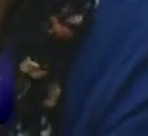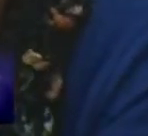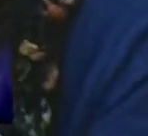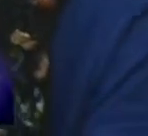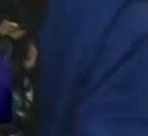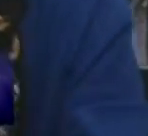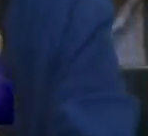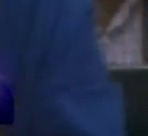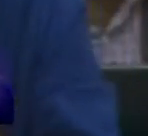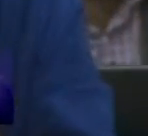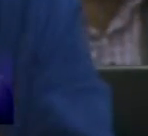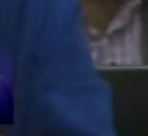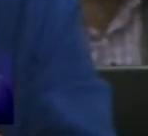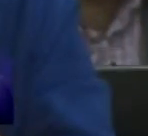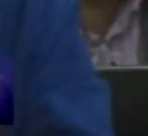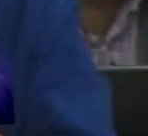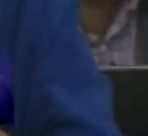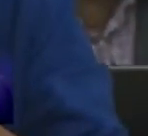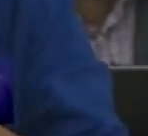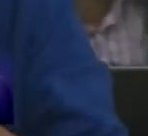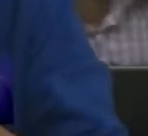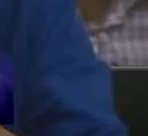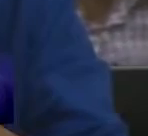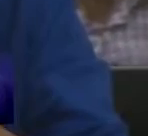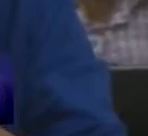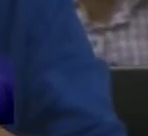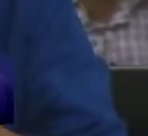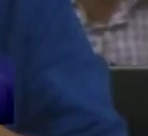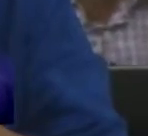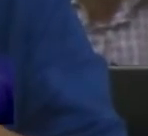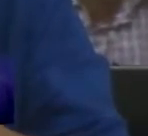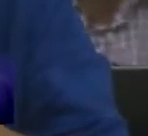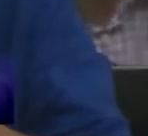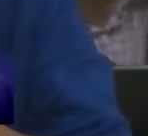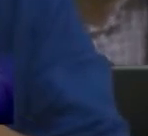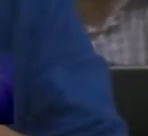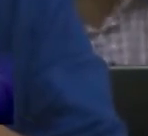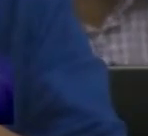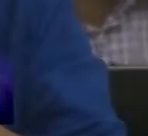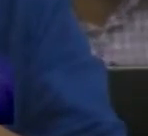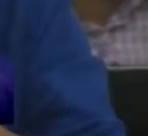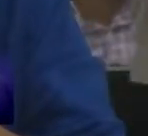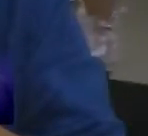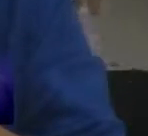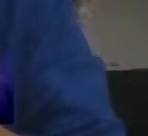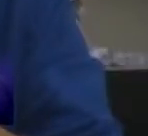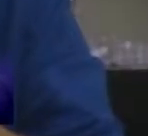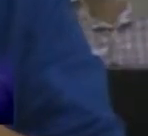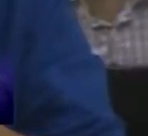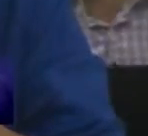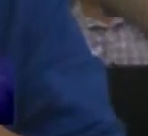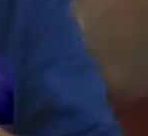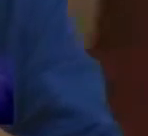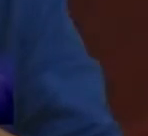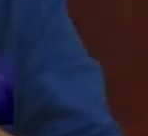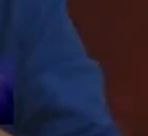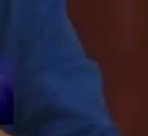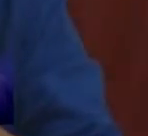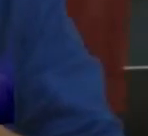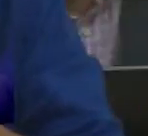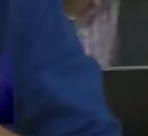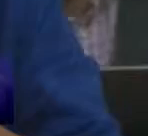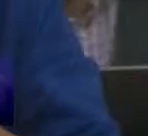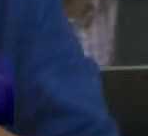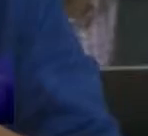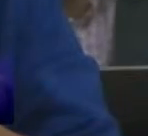verdade, não é que não haveria mais inversão. Todas as pessoas do grupo deveriam participar ao líder a intenção para